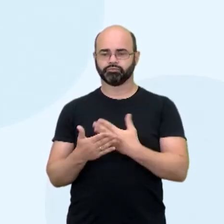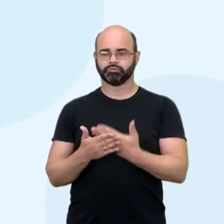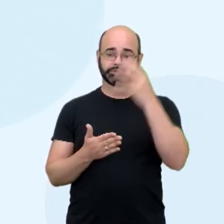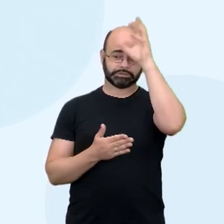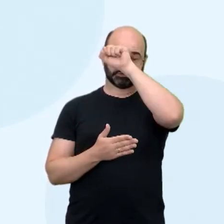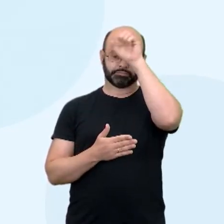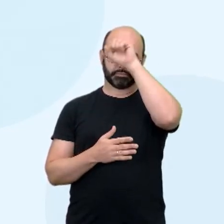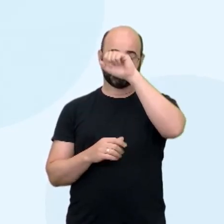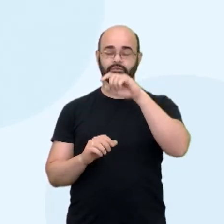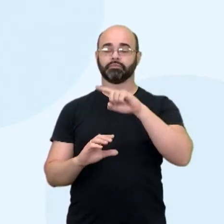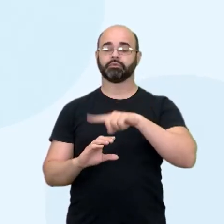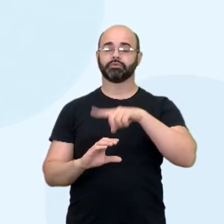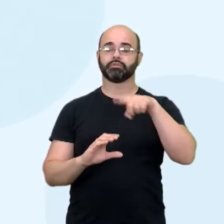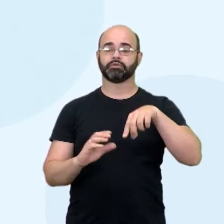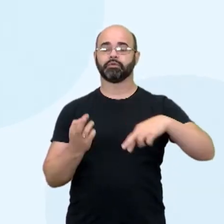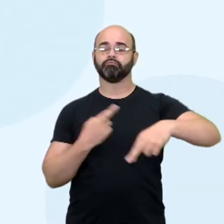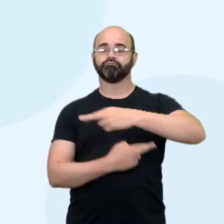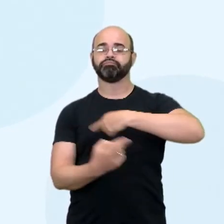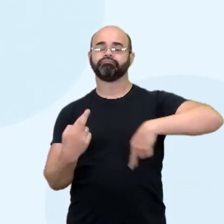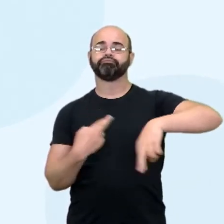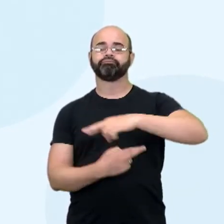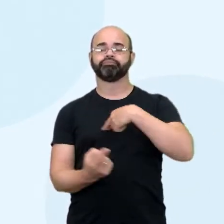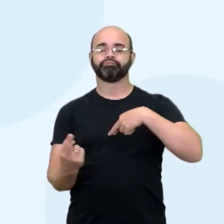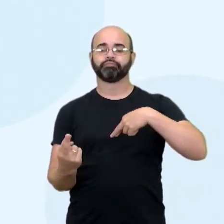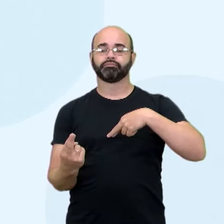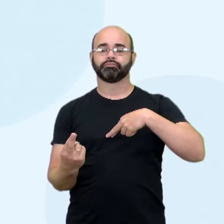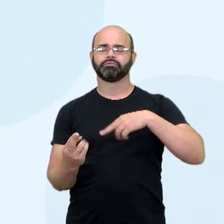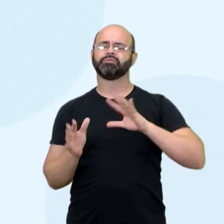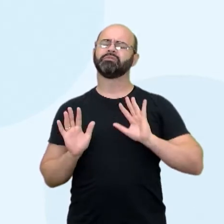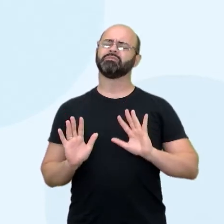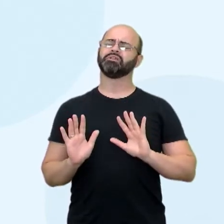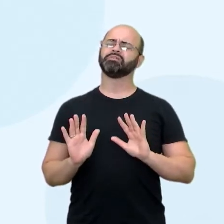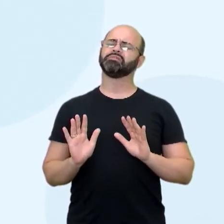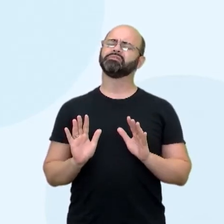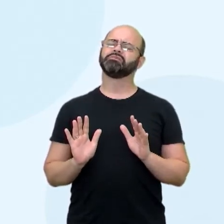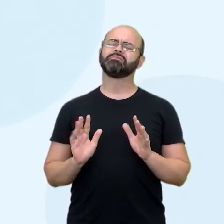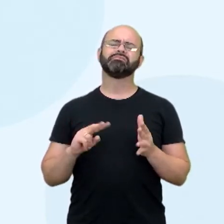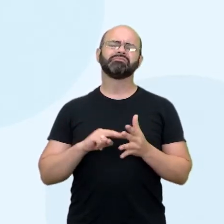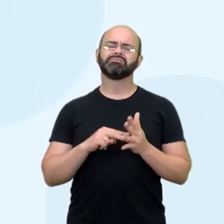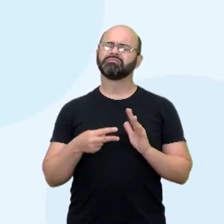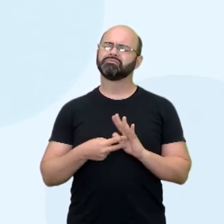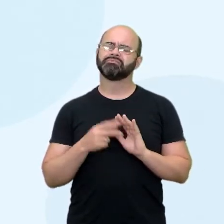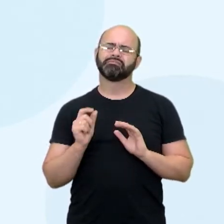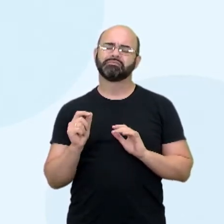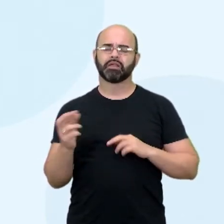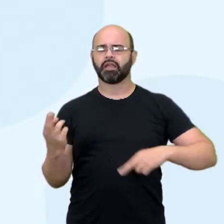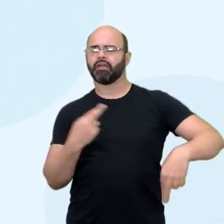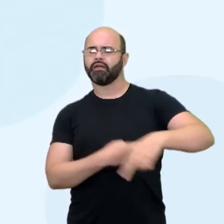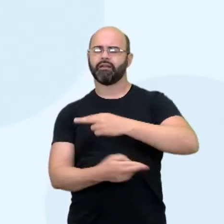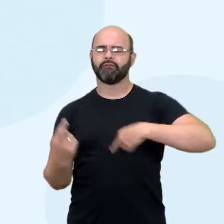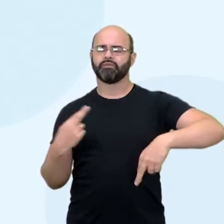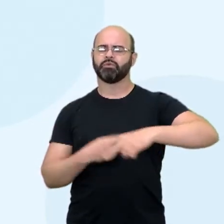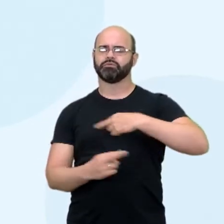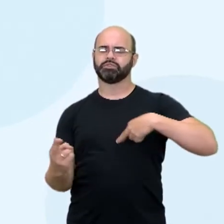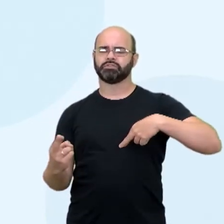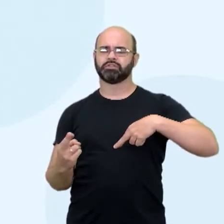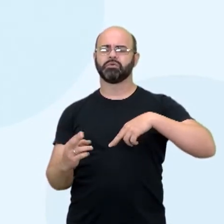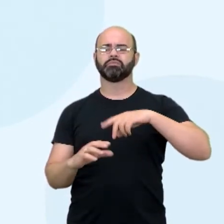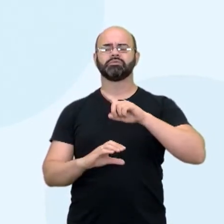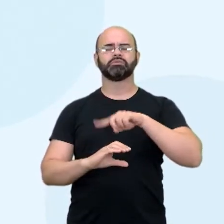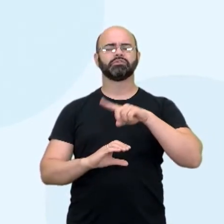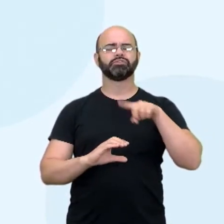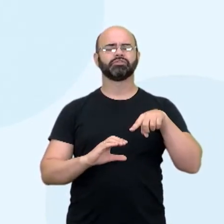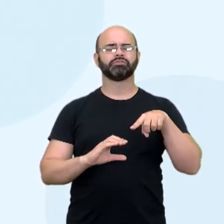revolução científica e a gente usa-se essa expressão mais do que será que a gente tá falando quando a gente fala em revolução